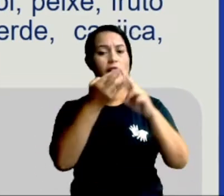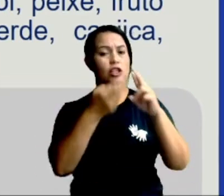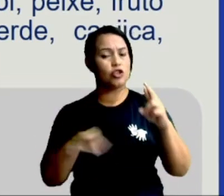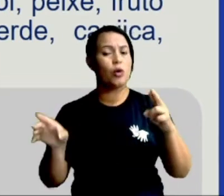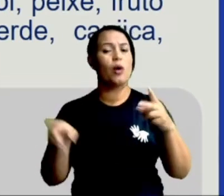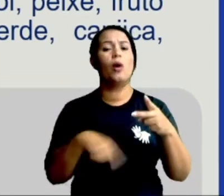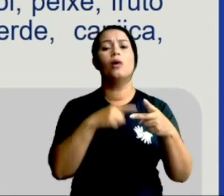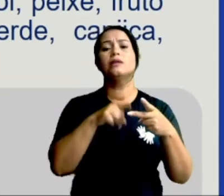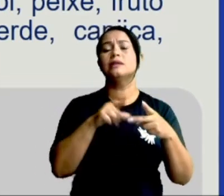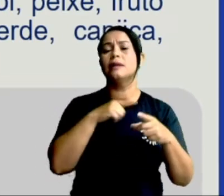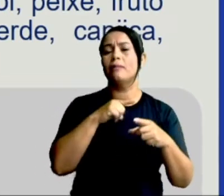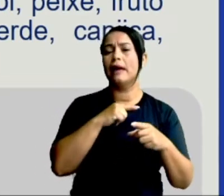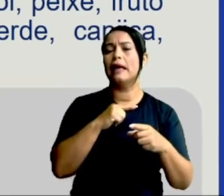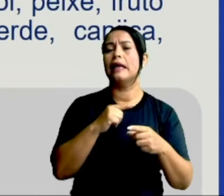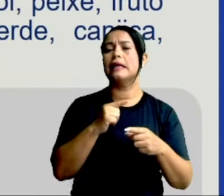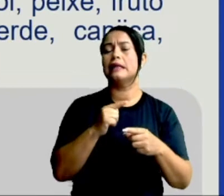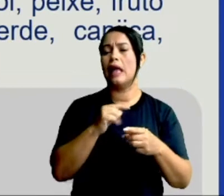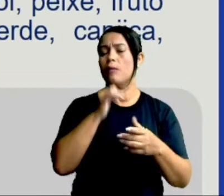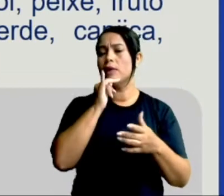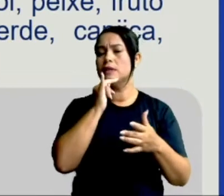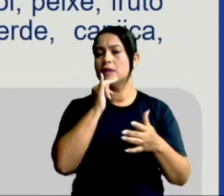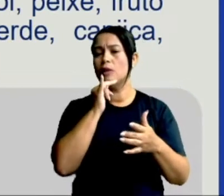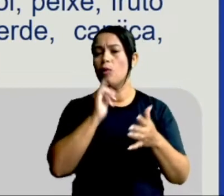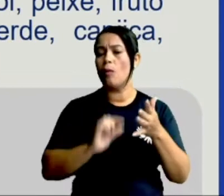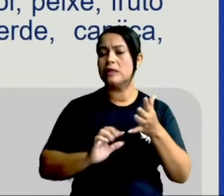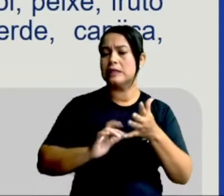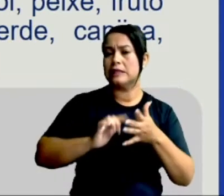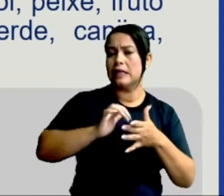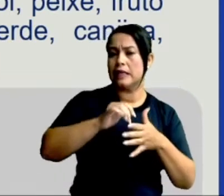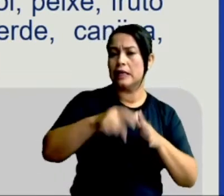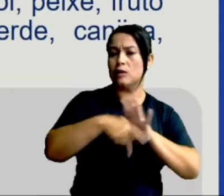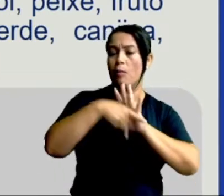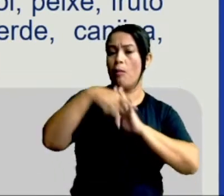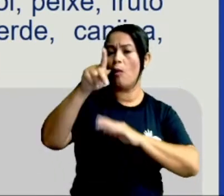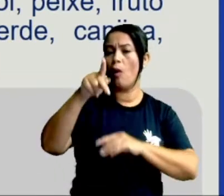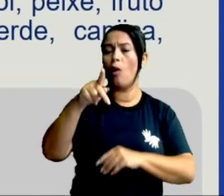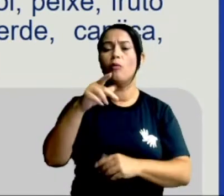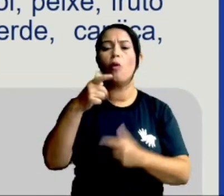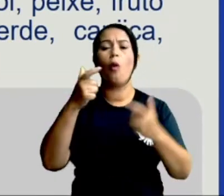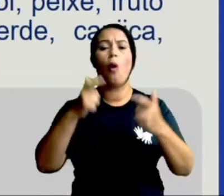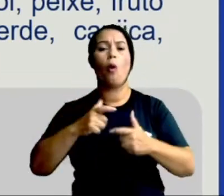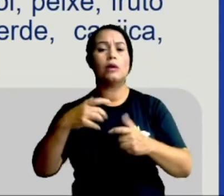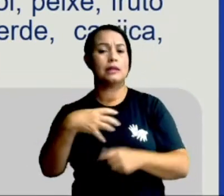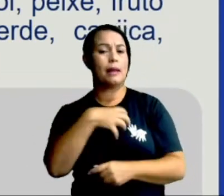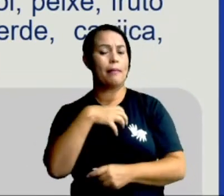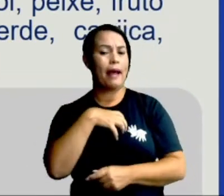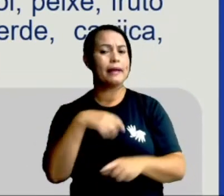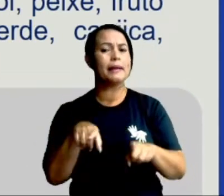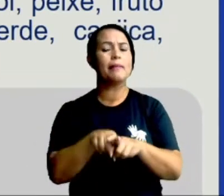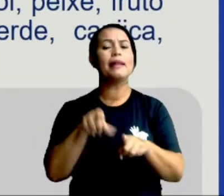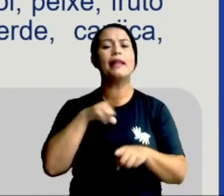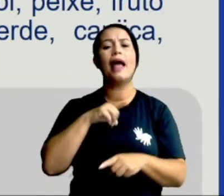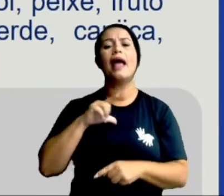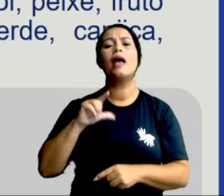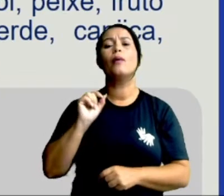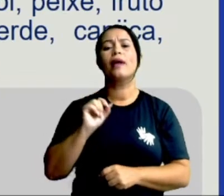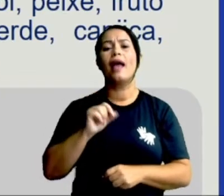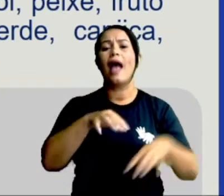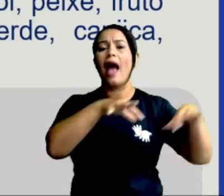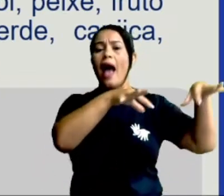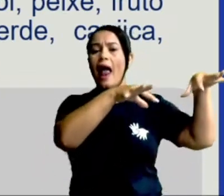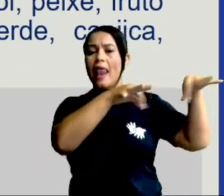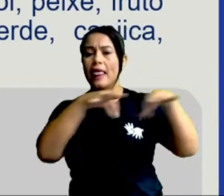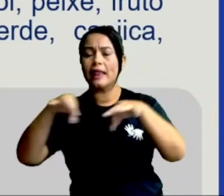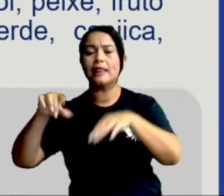a lavagem das escadarias do Bonfim também, lá em Salvador. A literatura de cordel também é outro elemento forte da